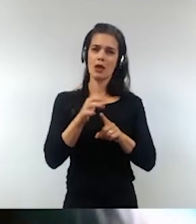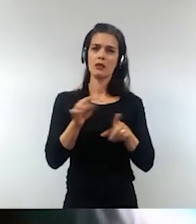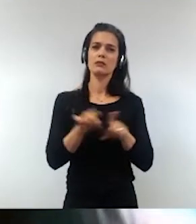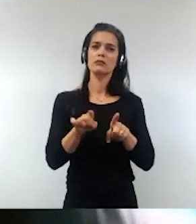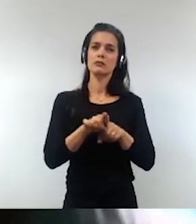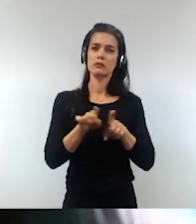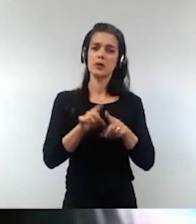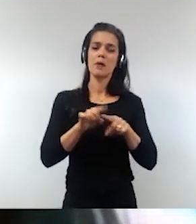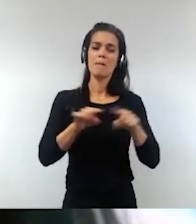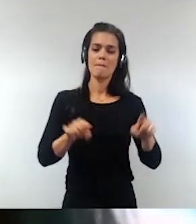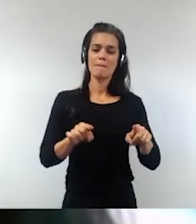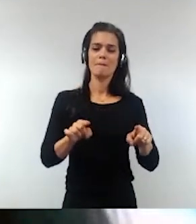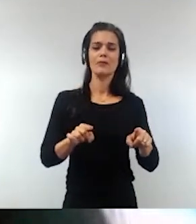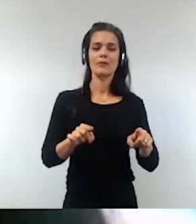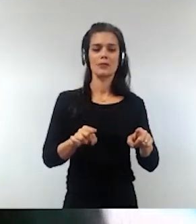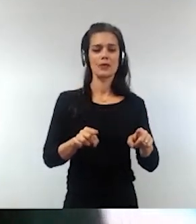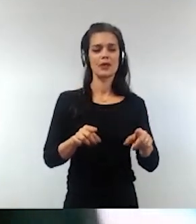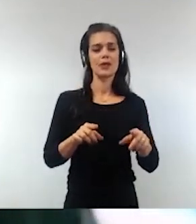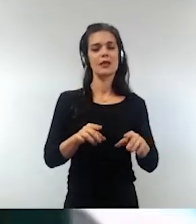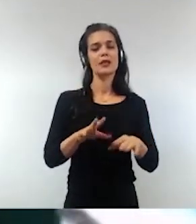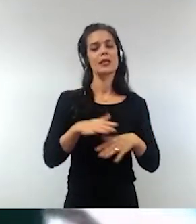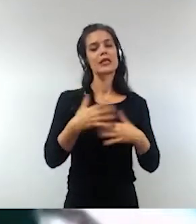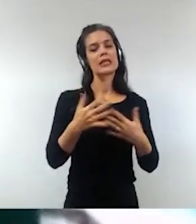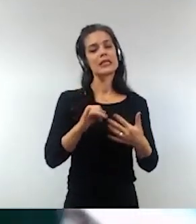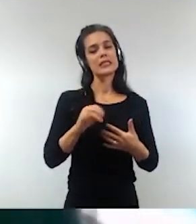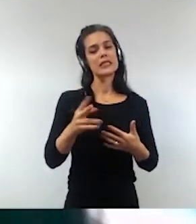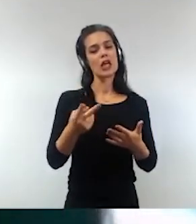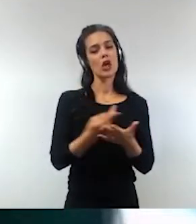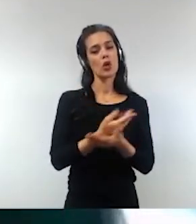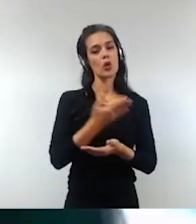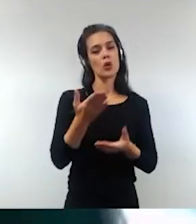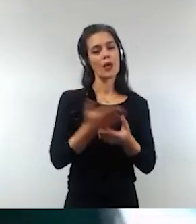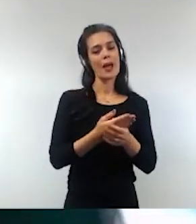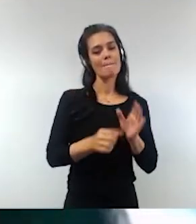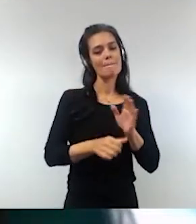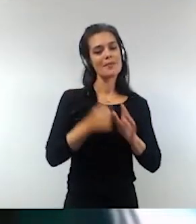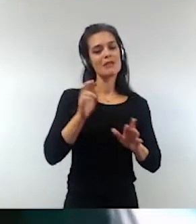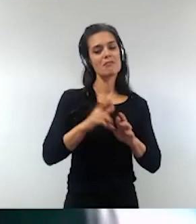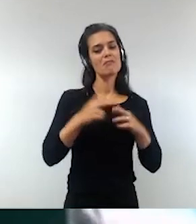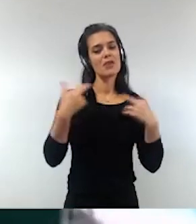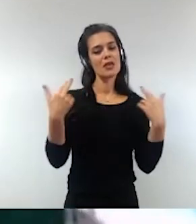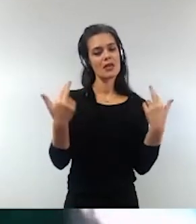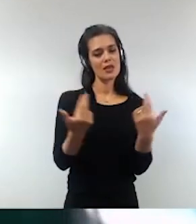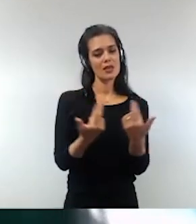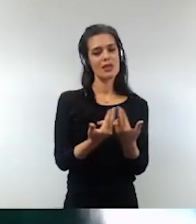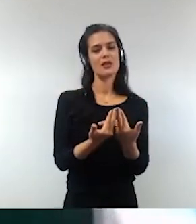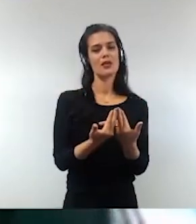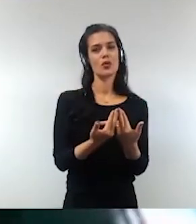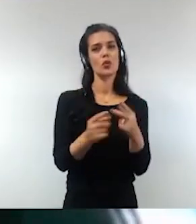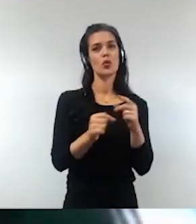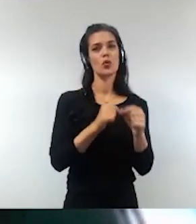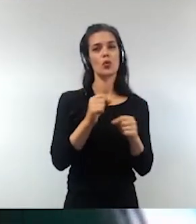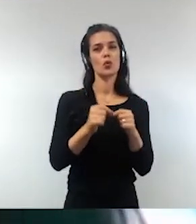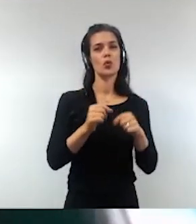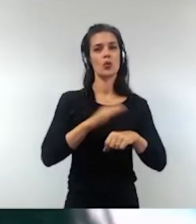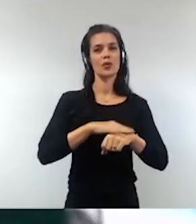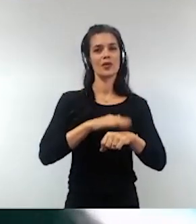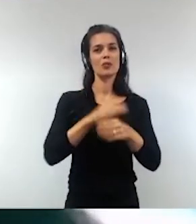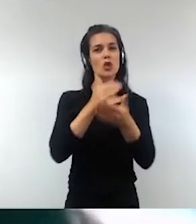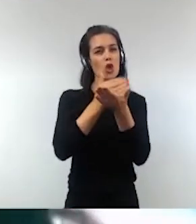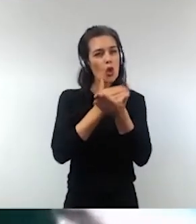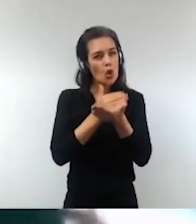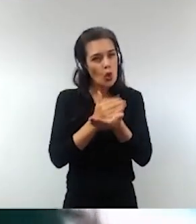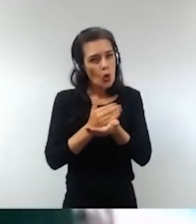mas a gente diz ao mesmo tempo, mas naqueles casos em que a gente teve a primeira reunião, aí eu já vou falar daqueles que começaram durante o período de